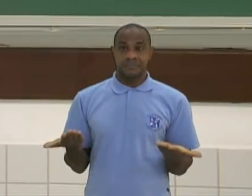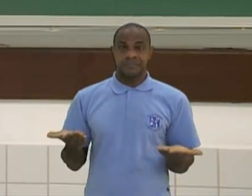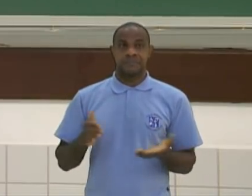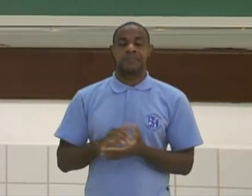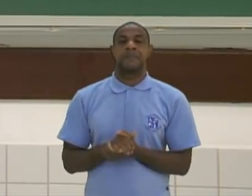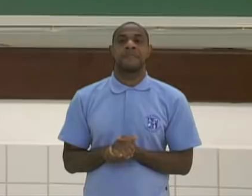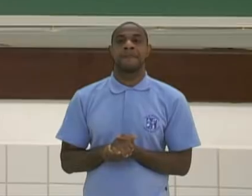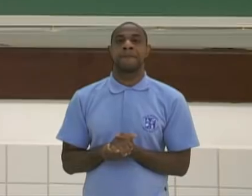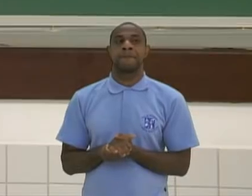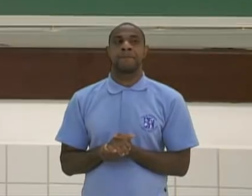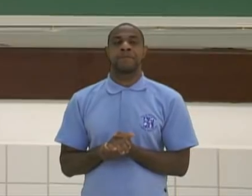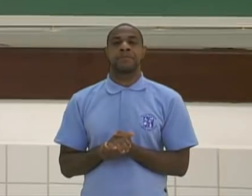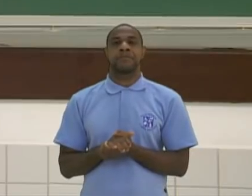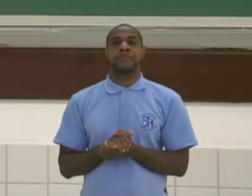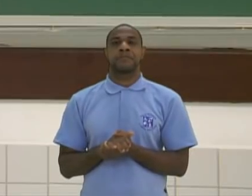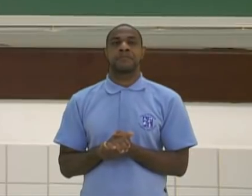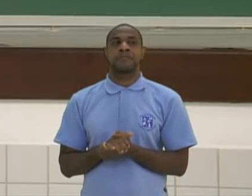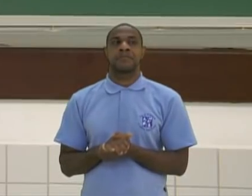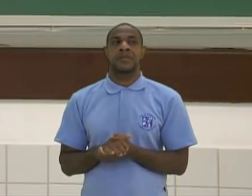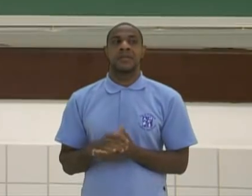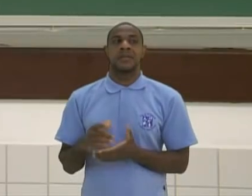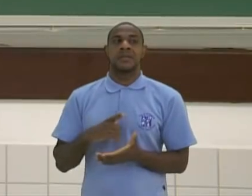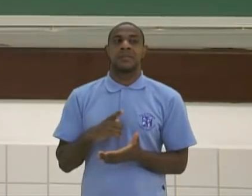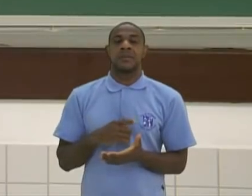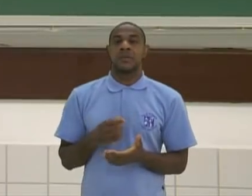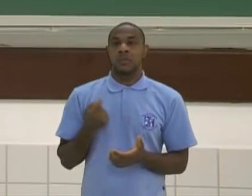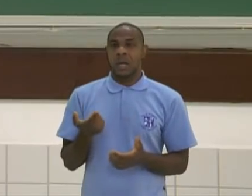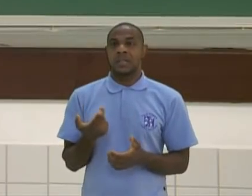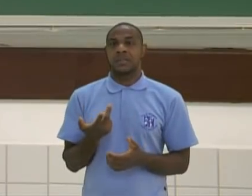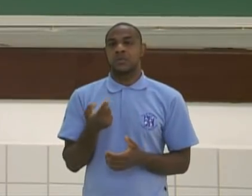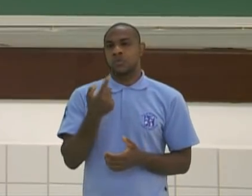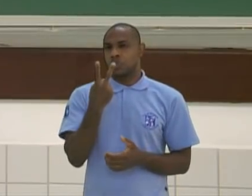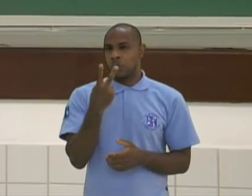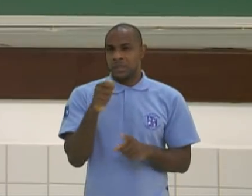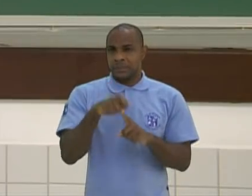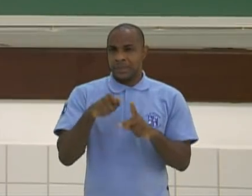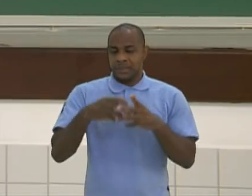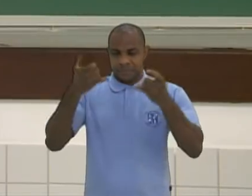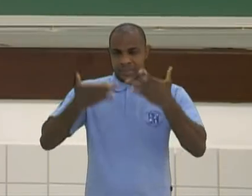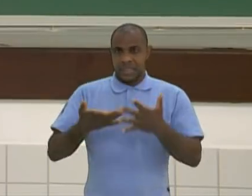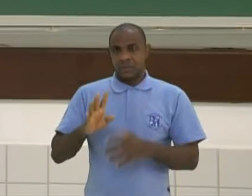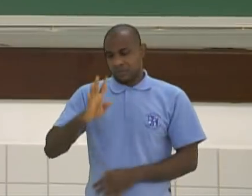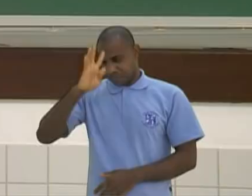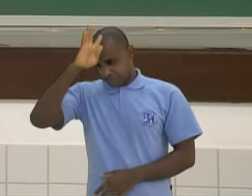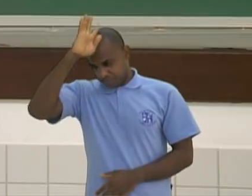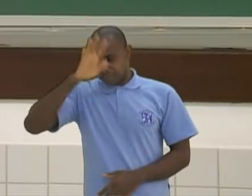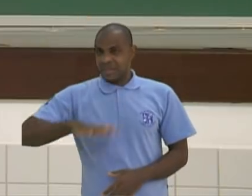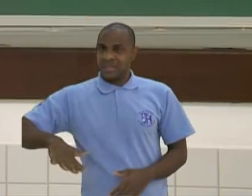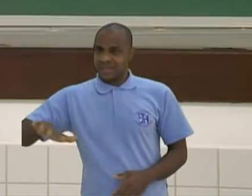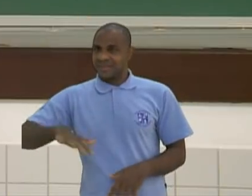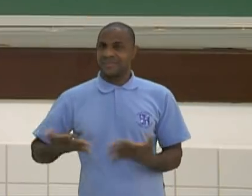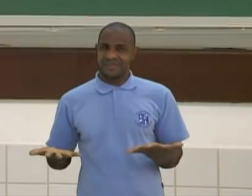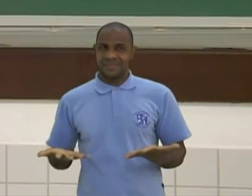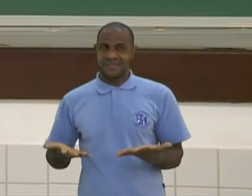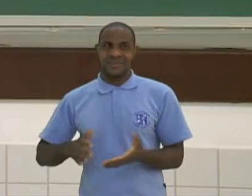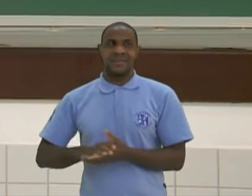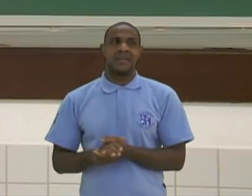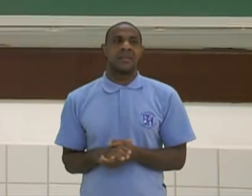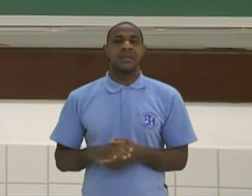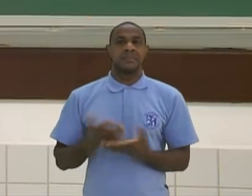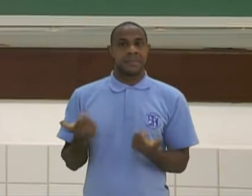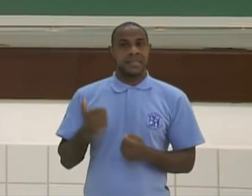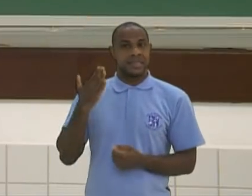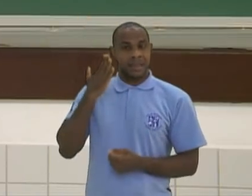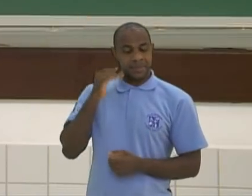né, já que nós estamos aqui quase mais de 2 meses falando do Império Romano, né, vamos hoje, ou Roma Antiga, né, saber tudo,